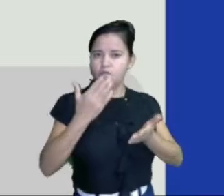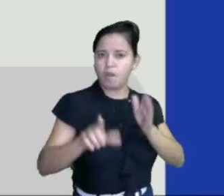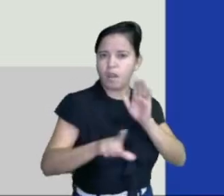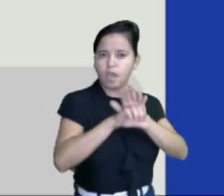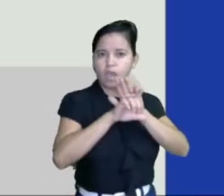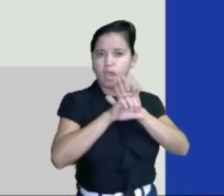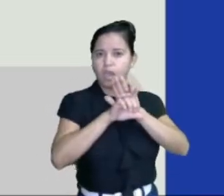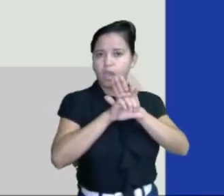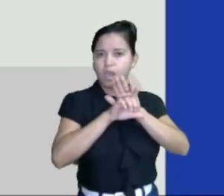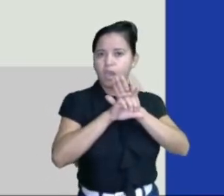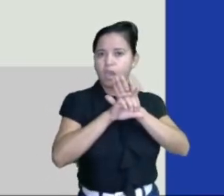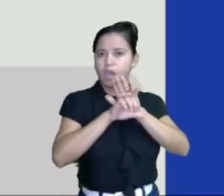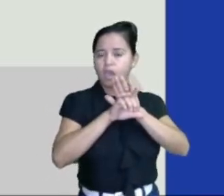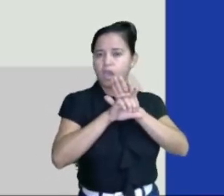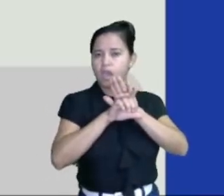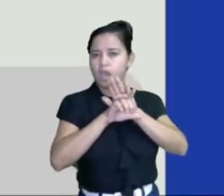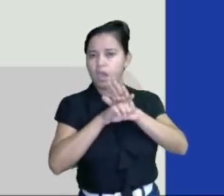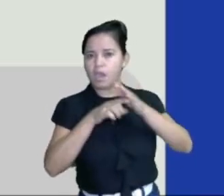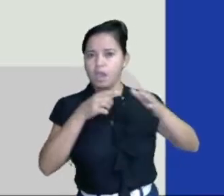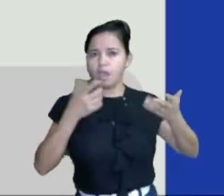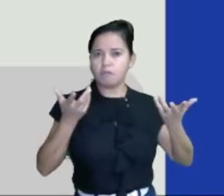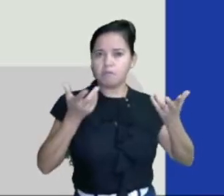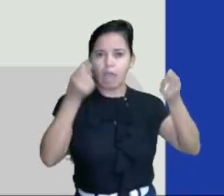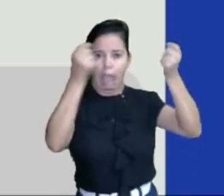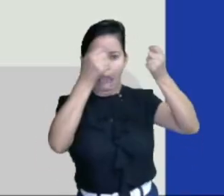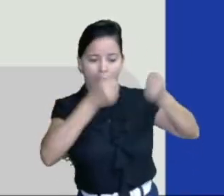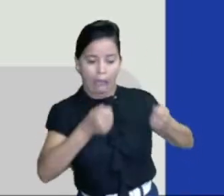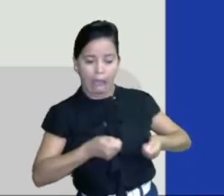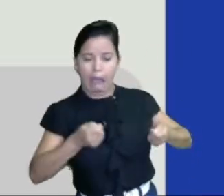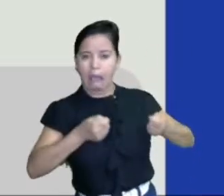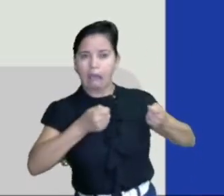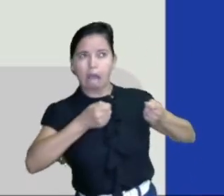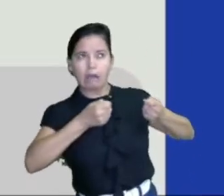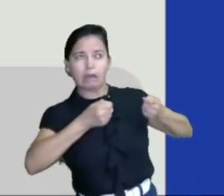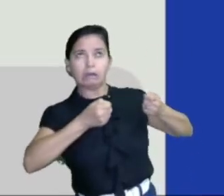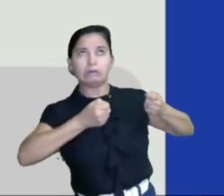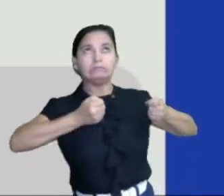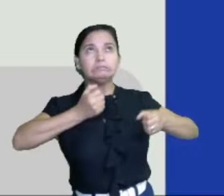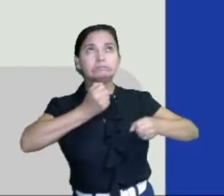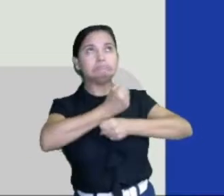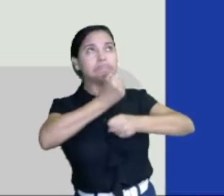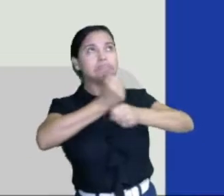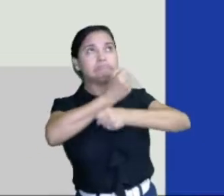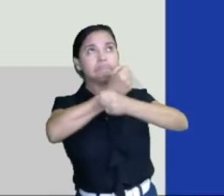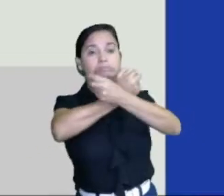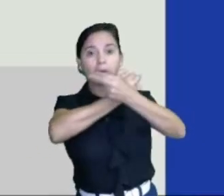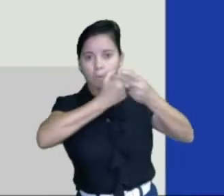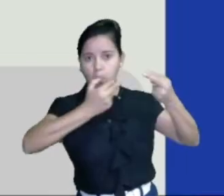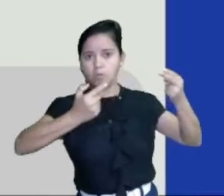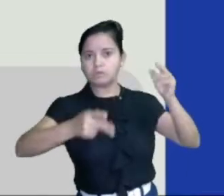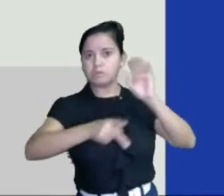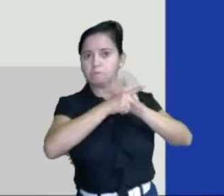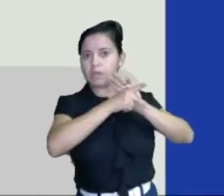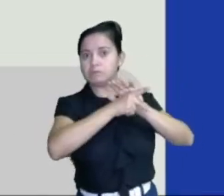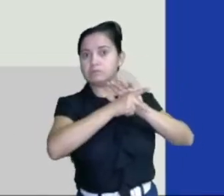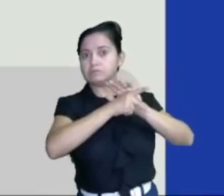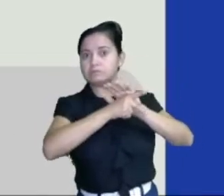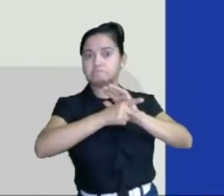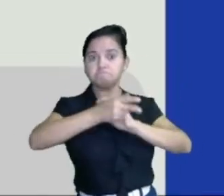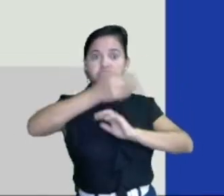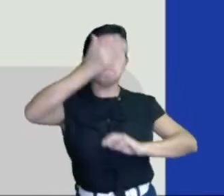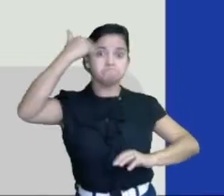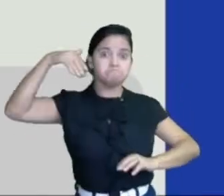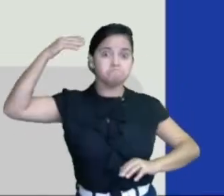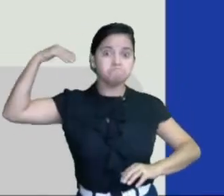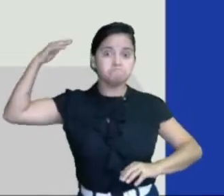leis, arquitetura, obras de arte que representam o seu passado. Olha só,